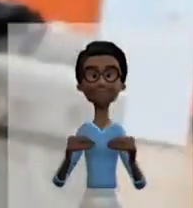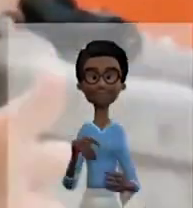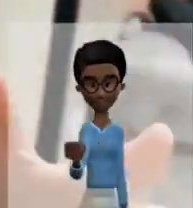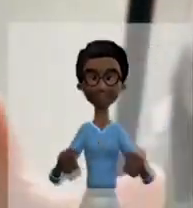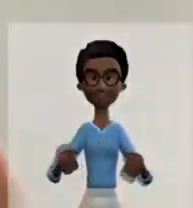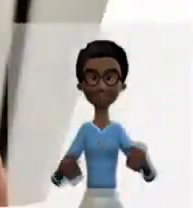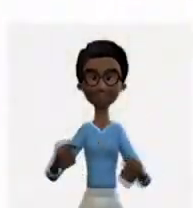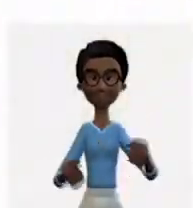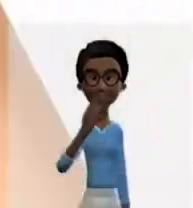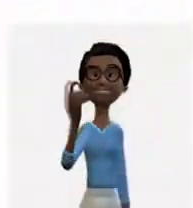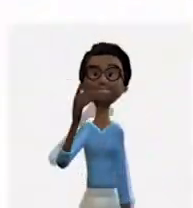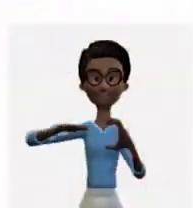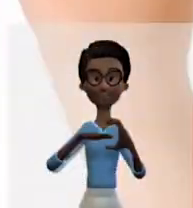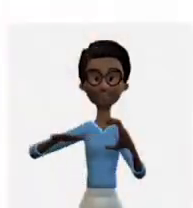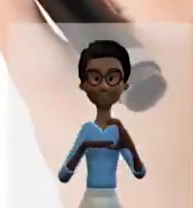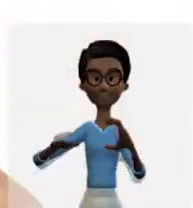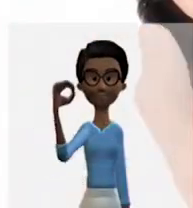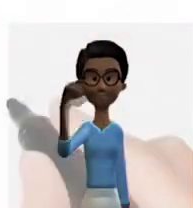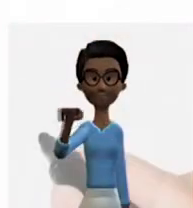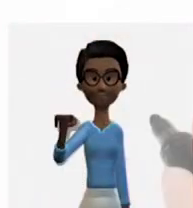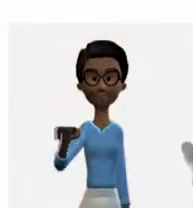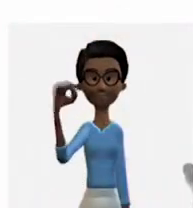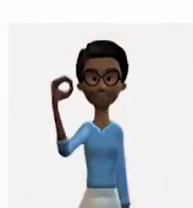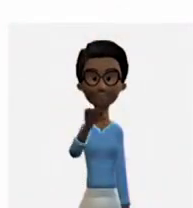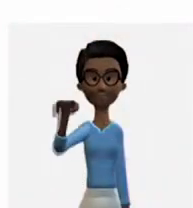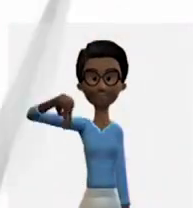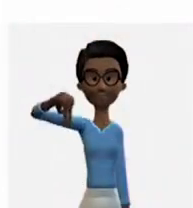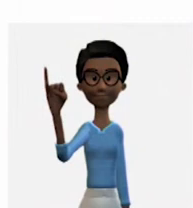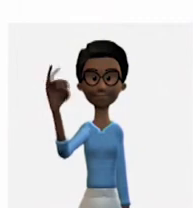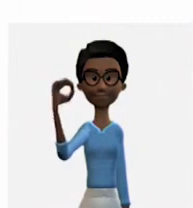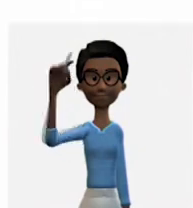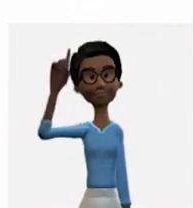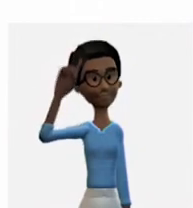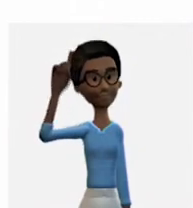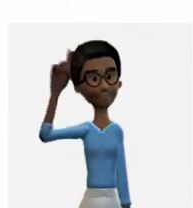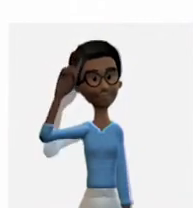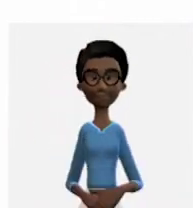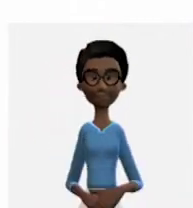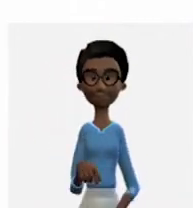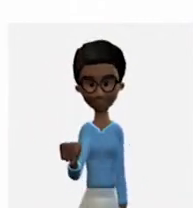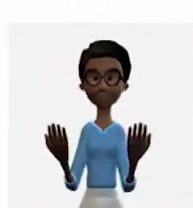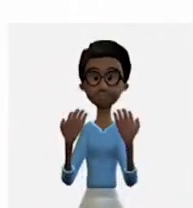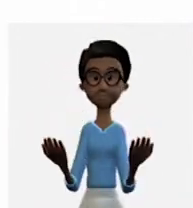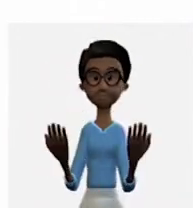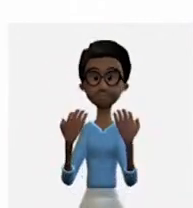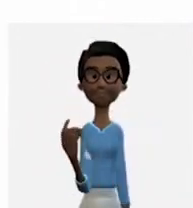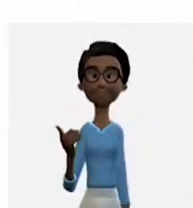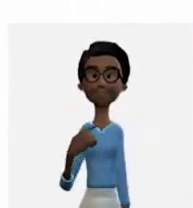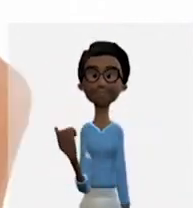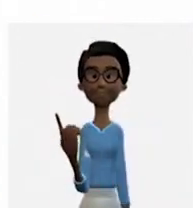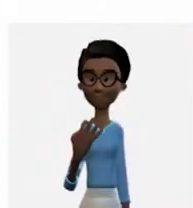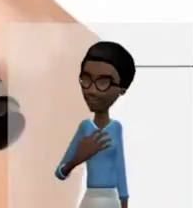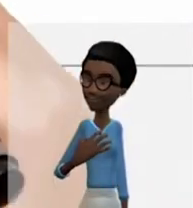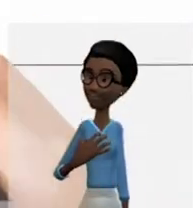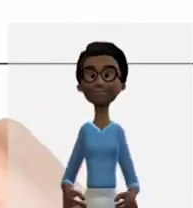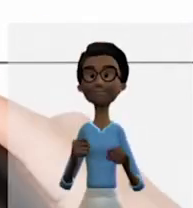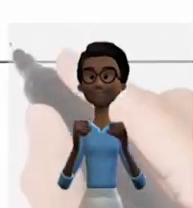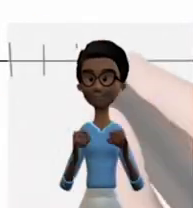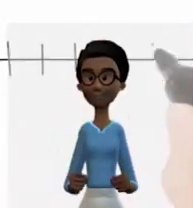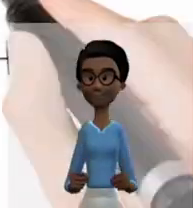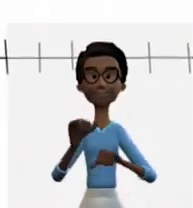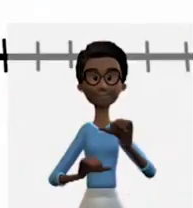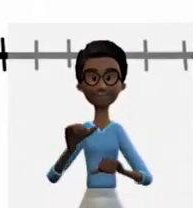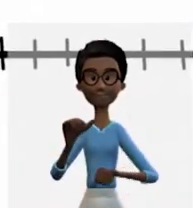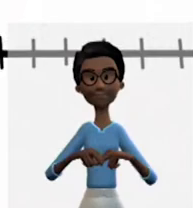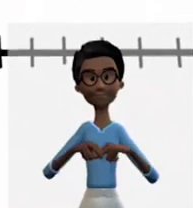caramba. Agora imagina tudo isso poluindo a camada de ozônio todos os dias. Pois é, né? Sabe o calor que a gente reclama todo santo dia?